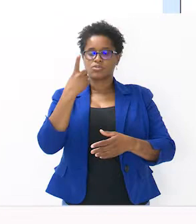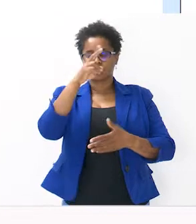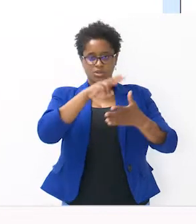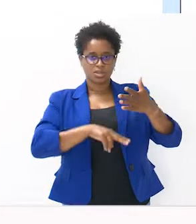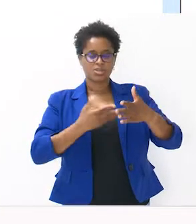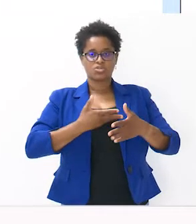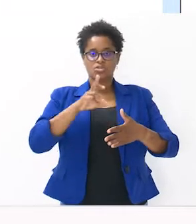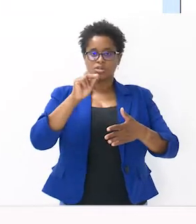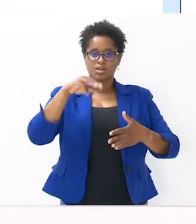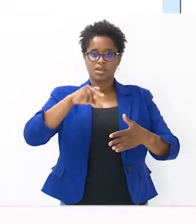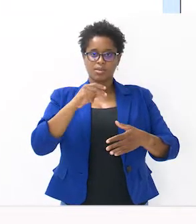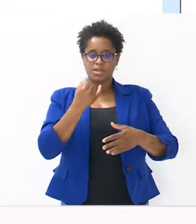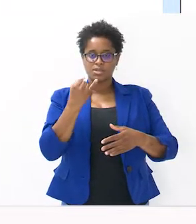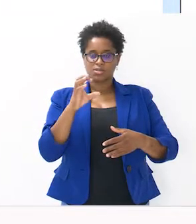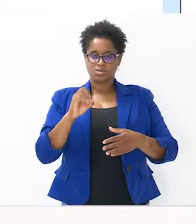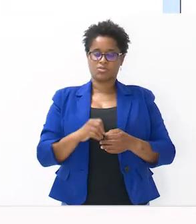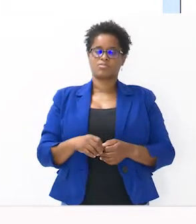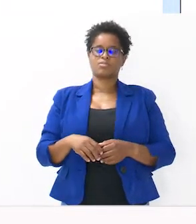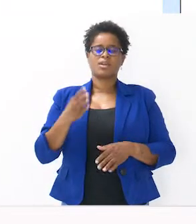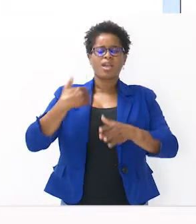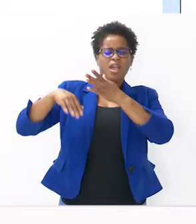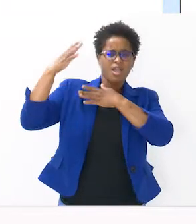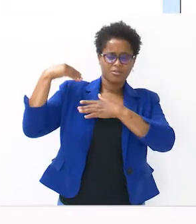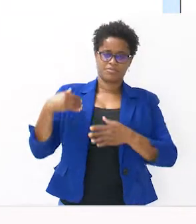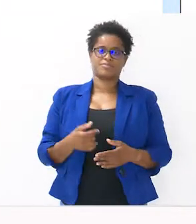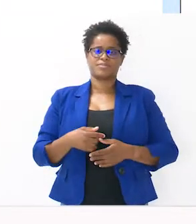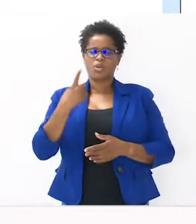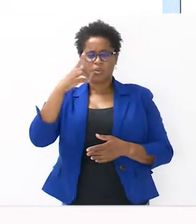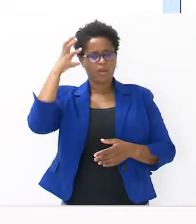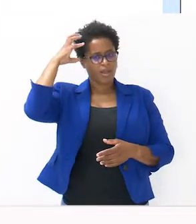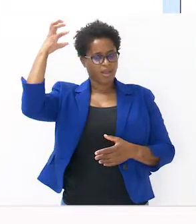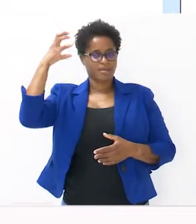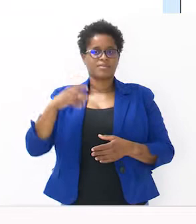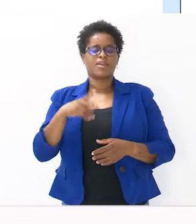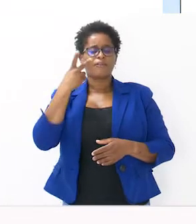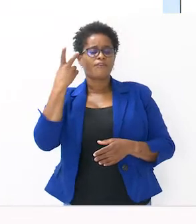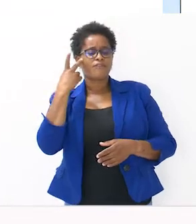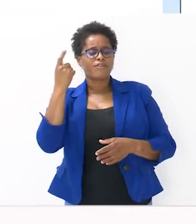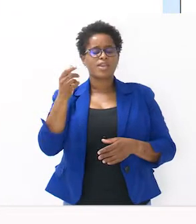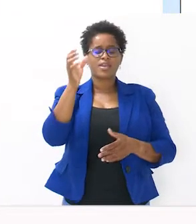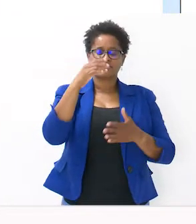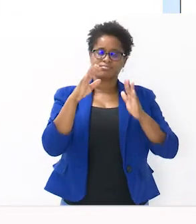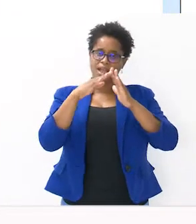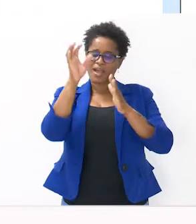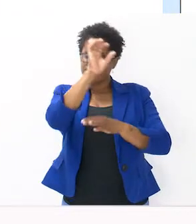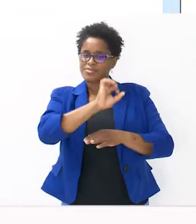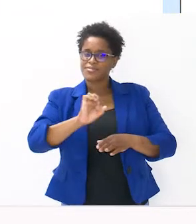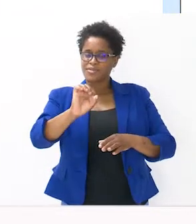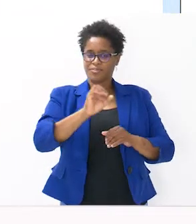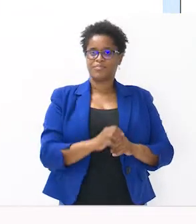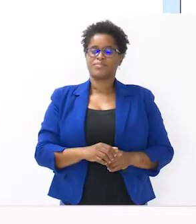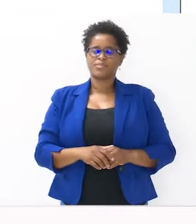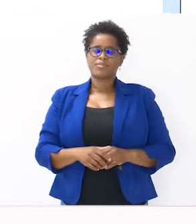texto dramático. Era uma vez um rei que vivia no seu castelo.